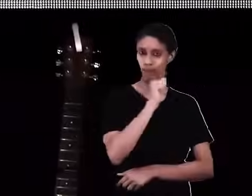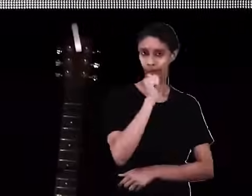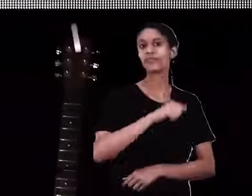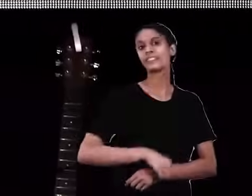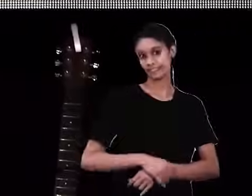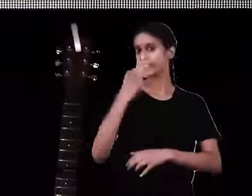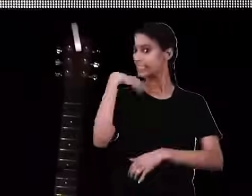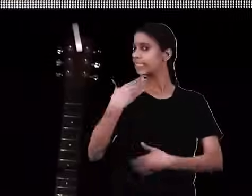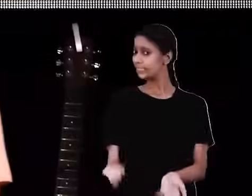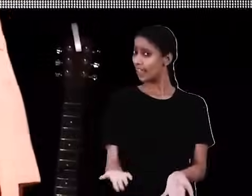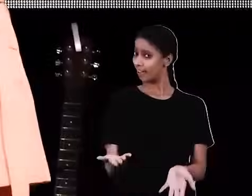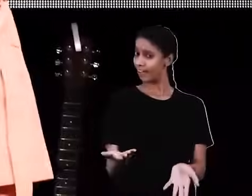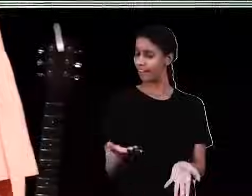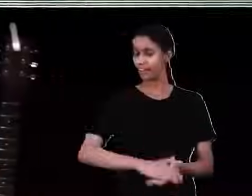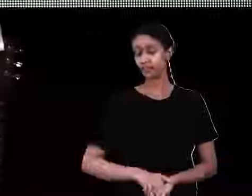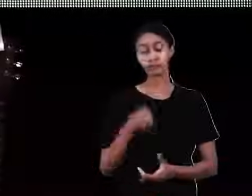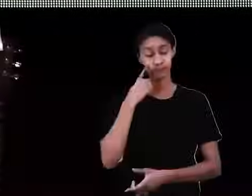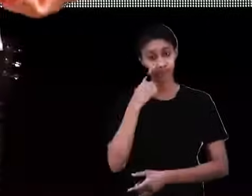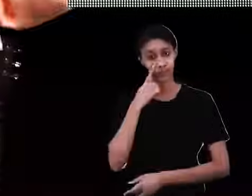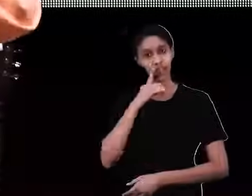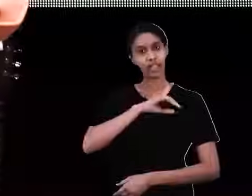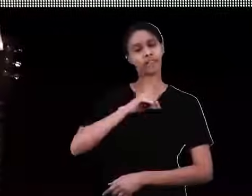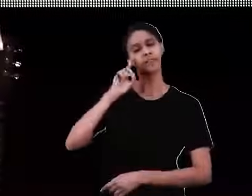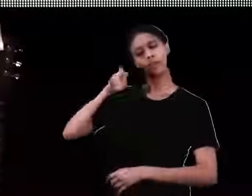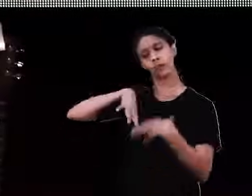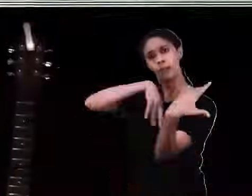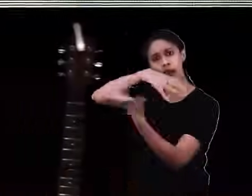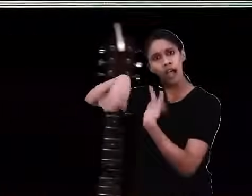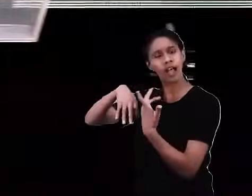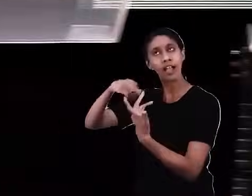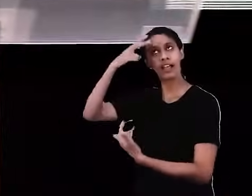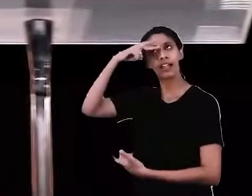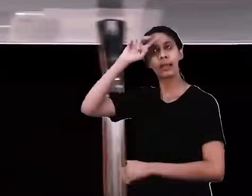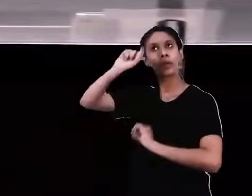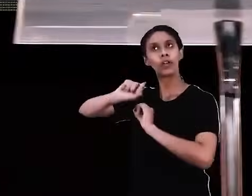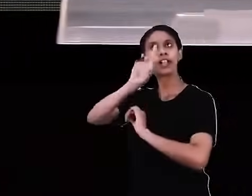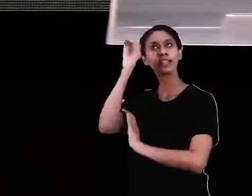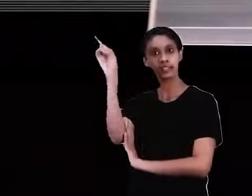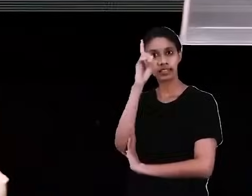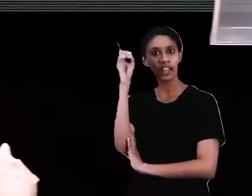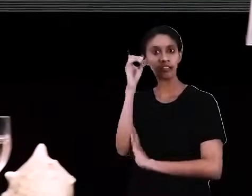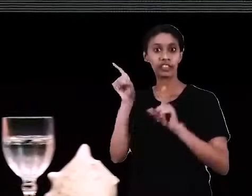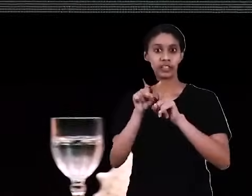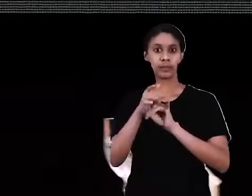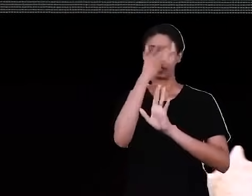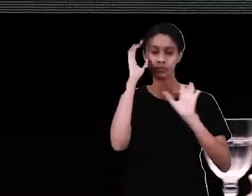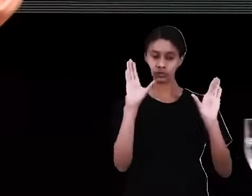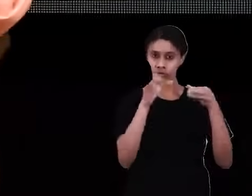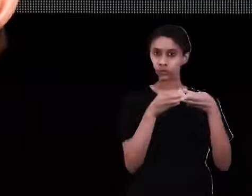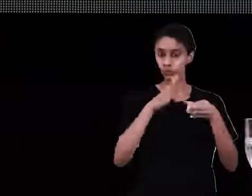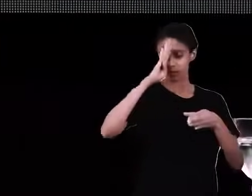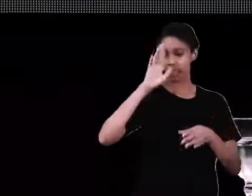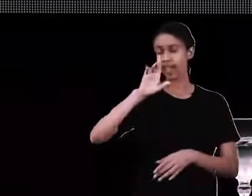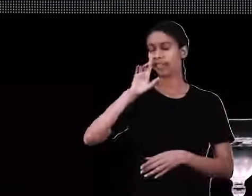gente. Um servo ouviu toda a confusão e lembrou de Davi dos soldados. Chegou junto de Abigail e disse